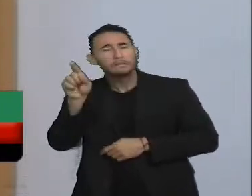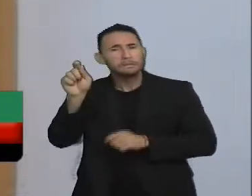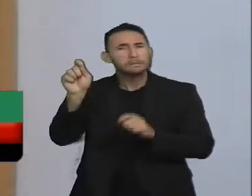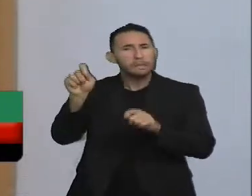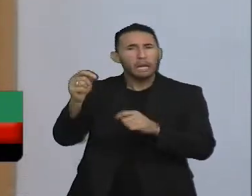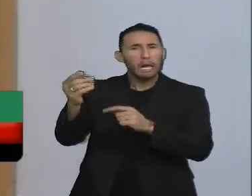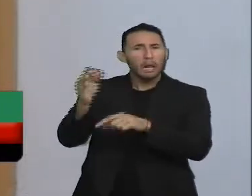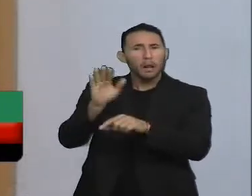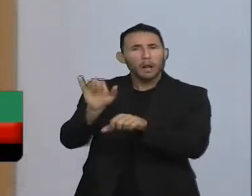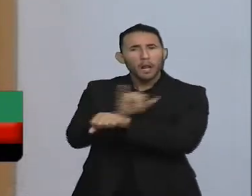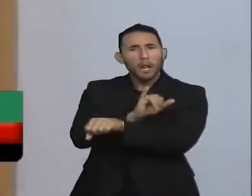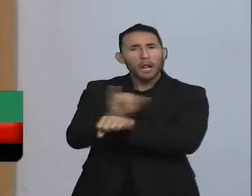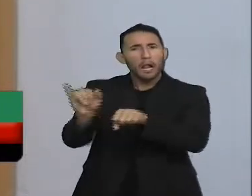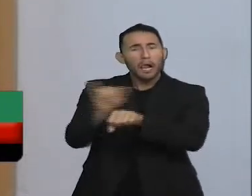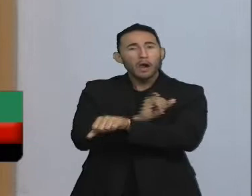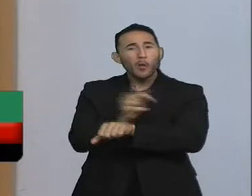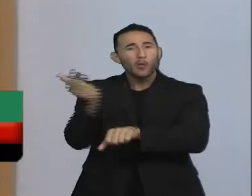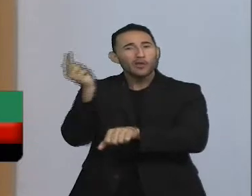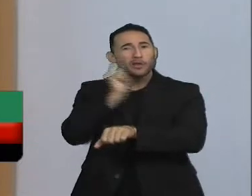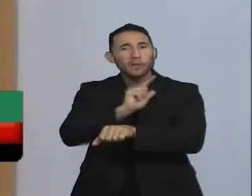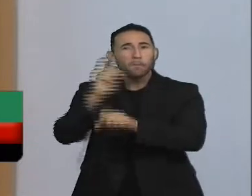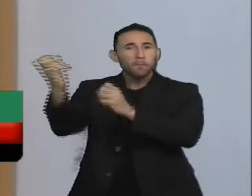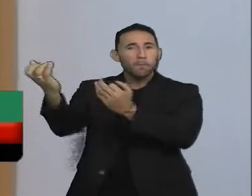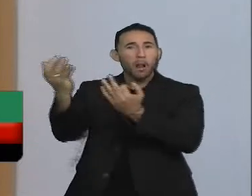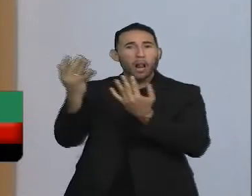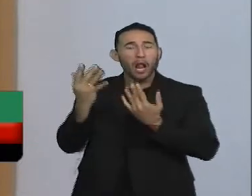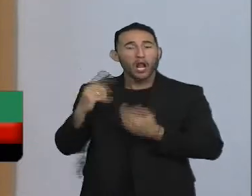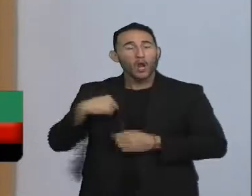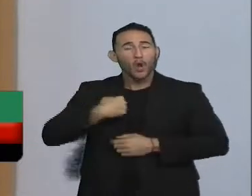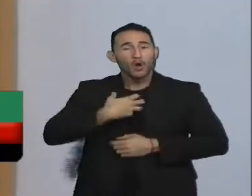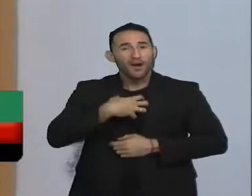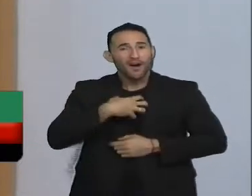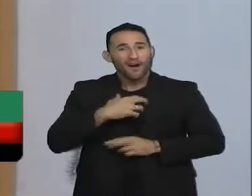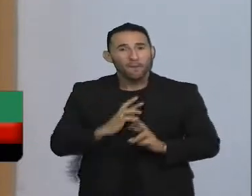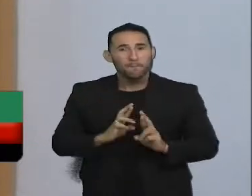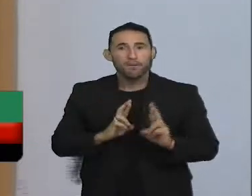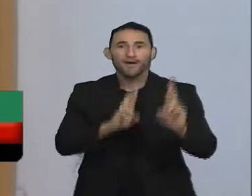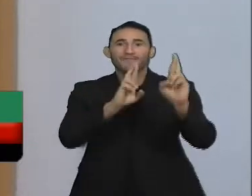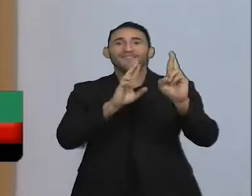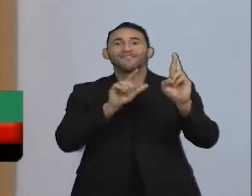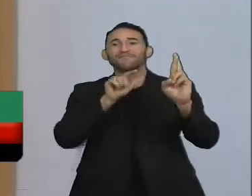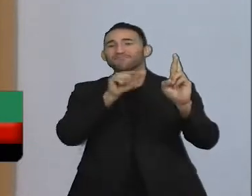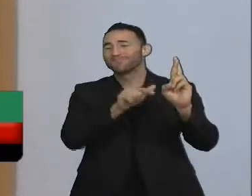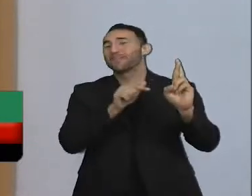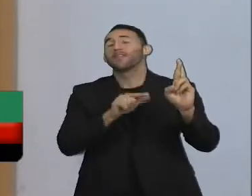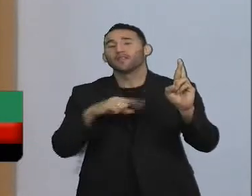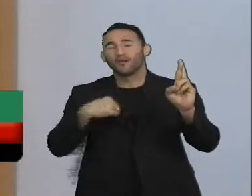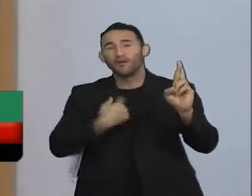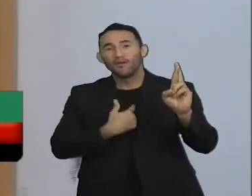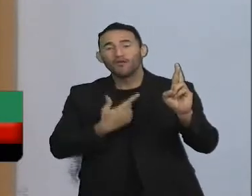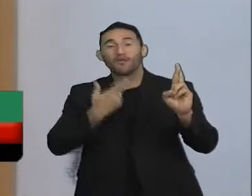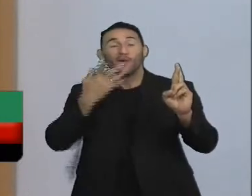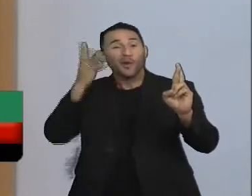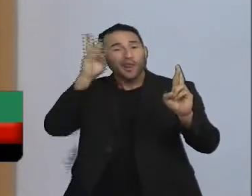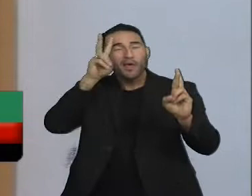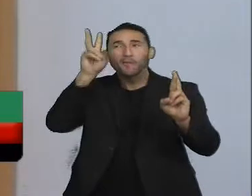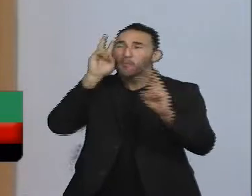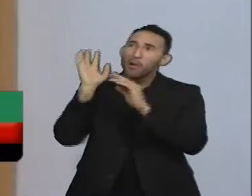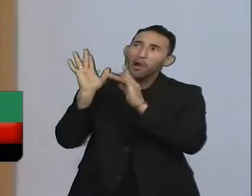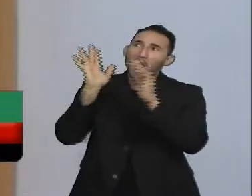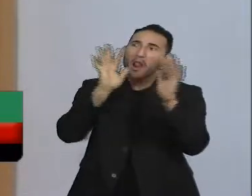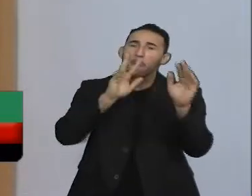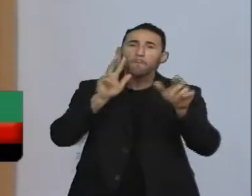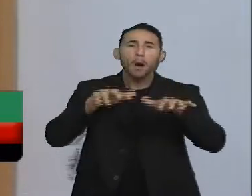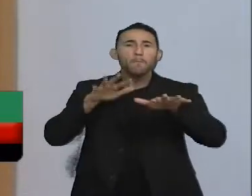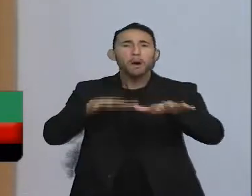cá. A gente se sentiu muito representado. E eu lembrei também da peregrinação que eu fiz para Nossa Senhora Aparecida, né?